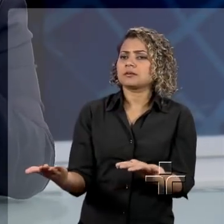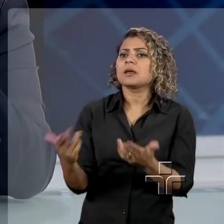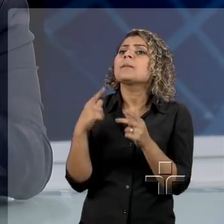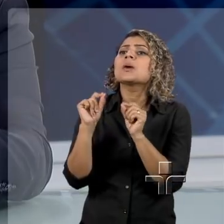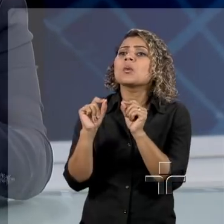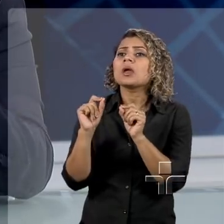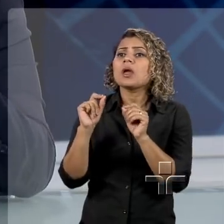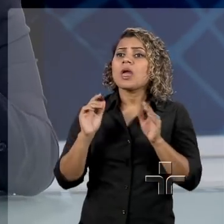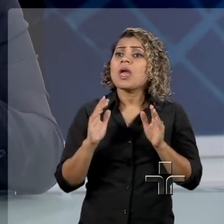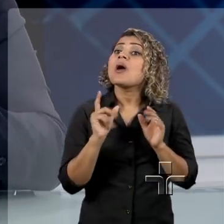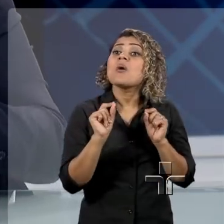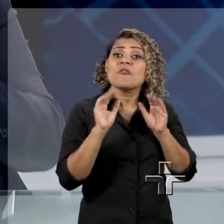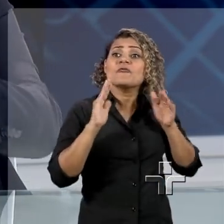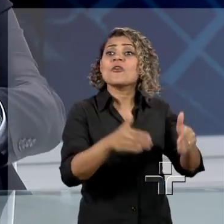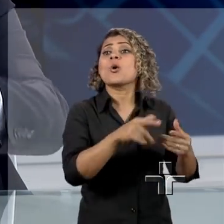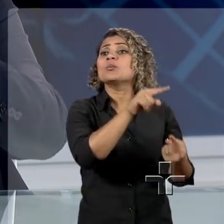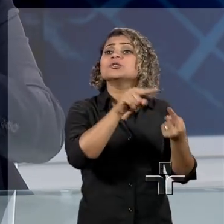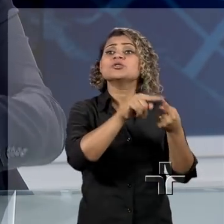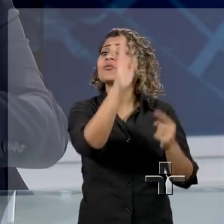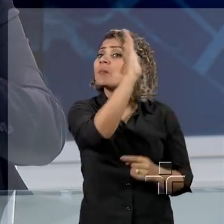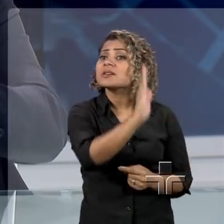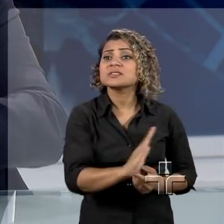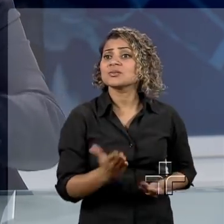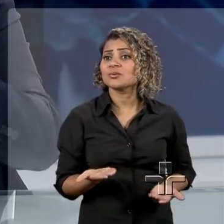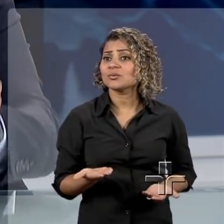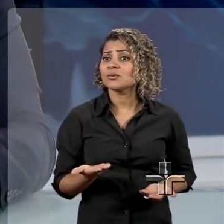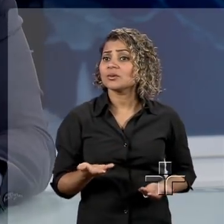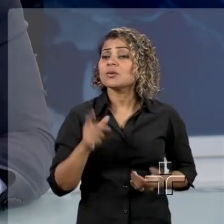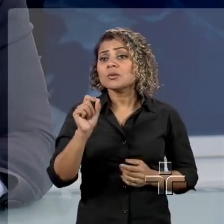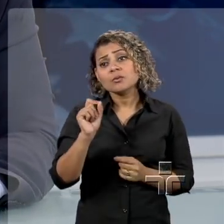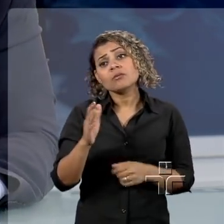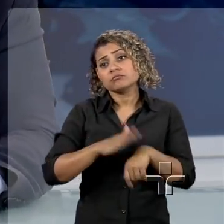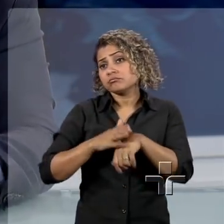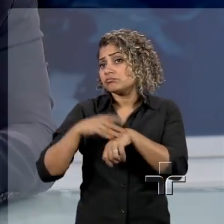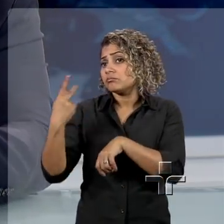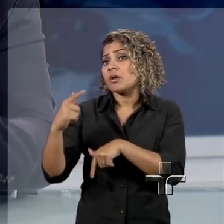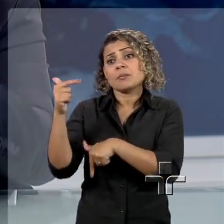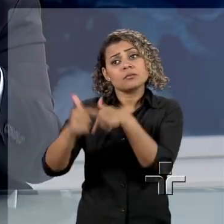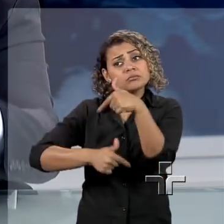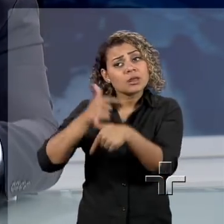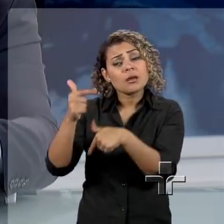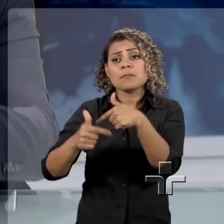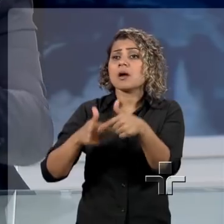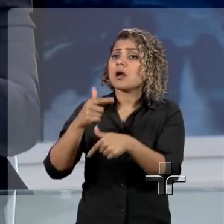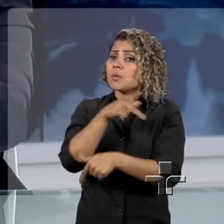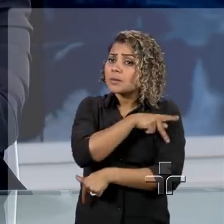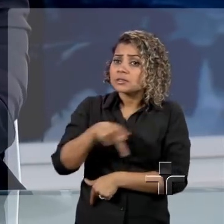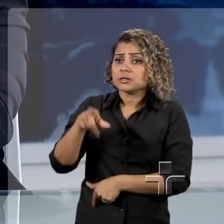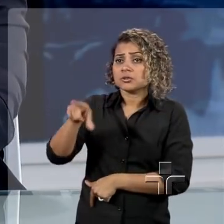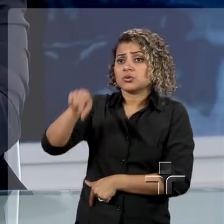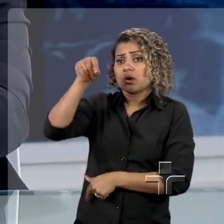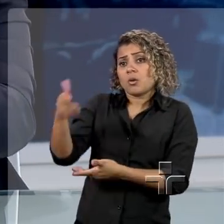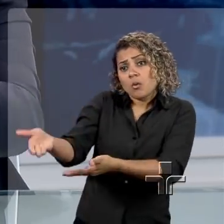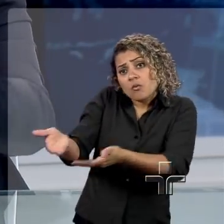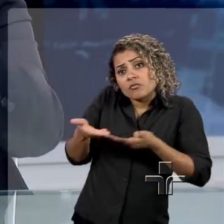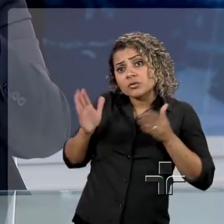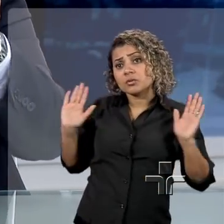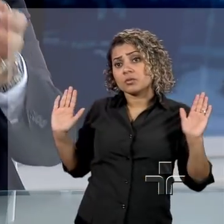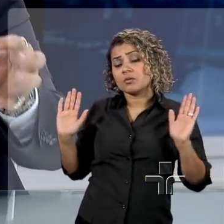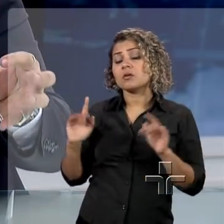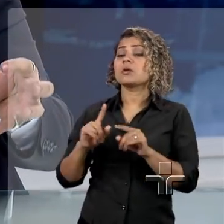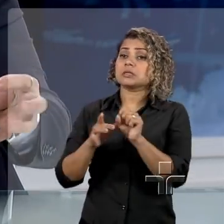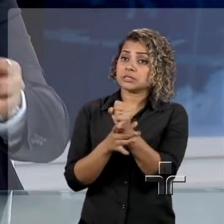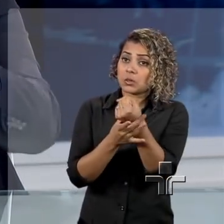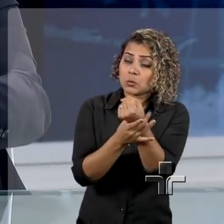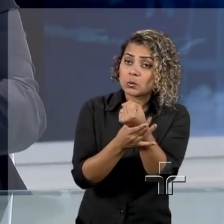para o Brasil, convidado pelo mandatário maior da nação para fazer um trabalho que abrange justiça, segurança pública,